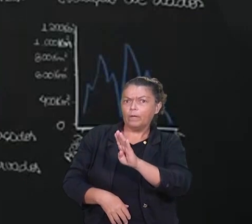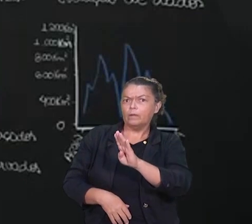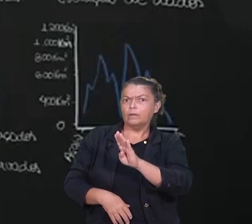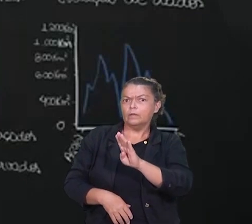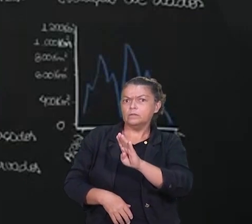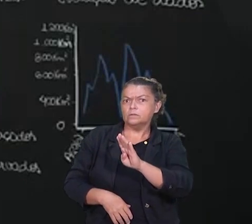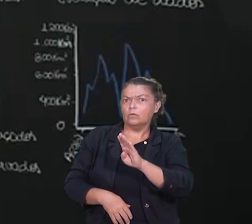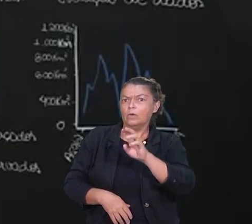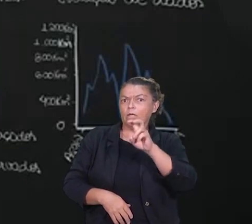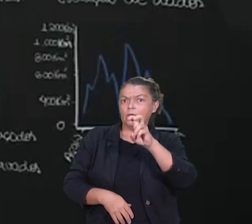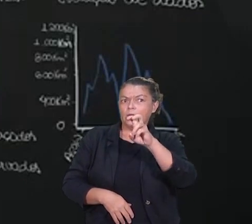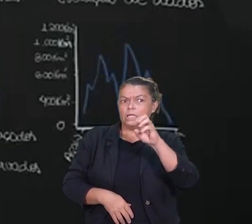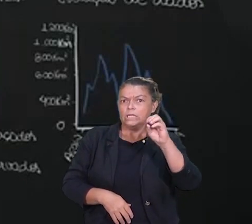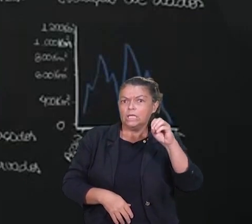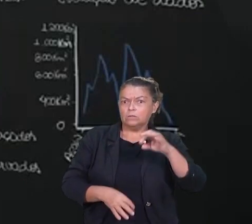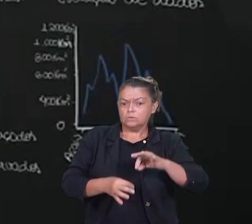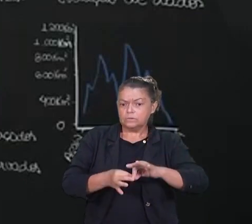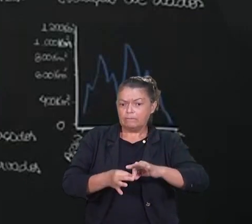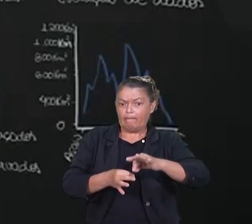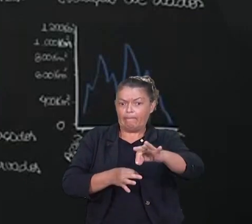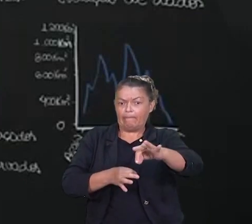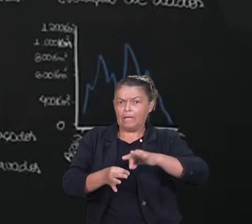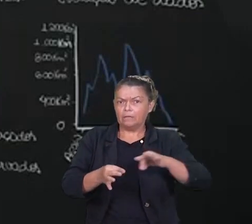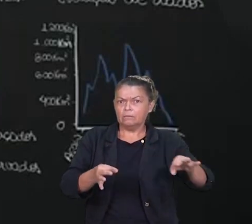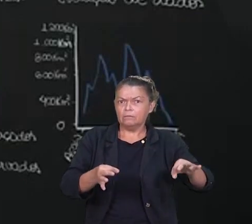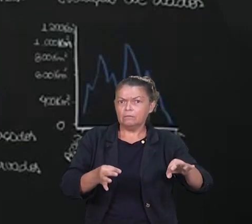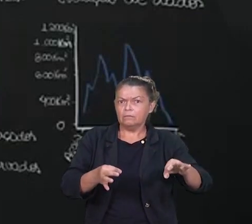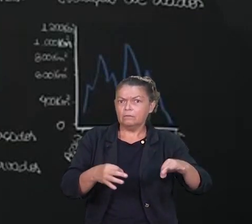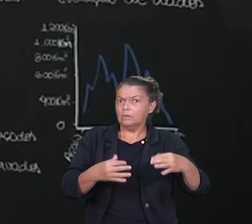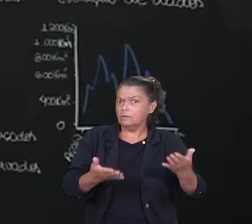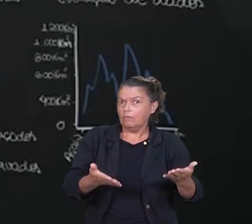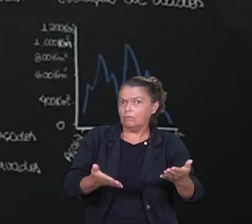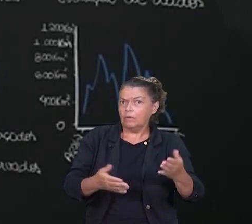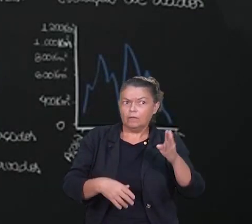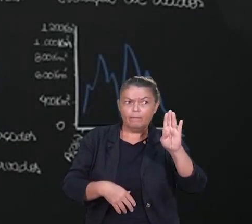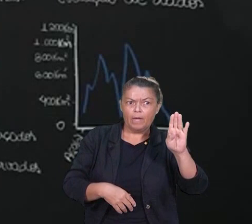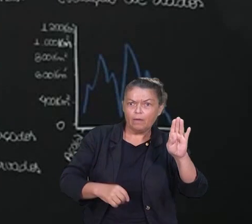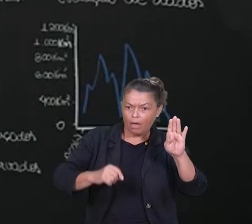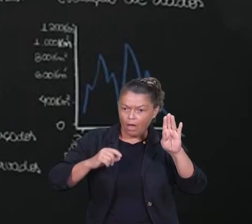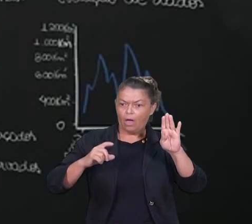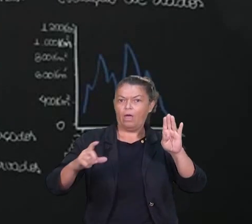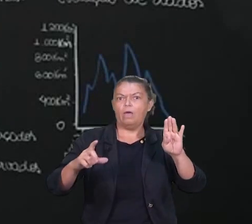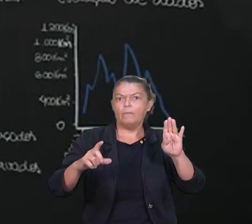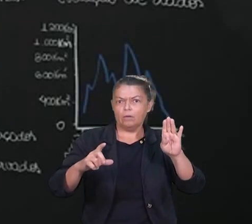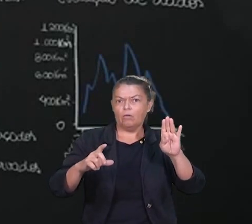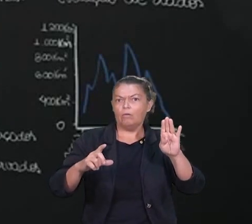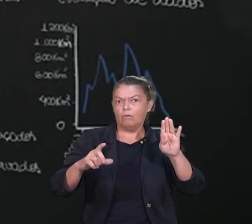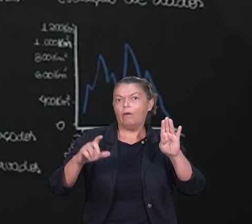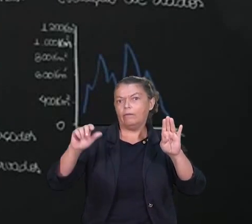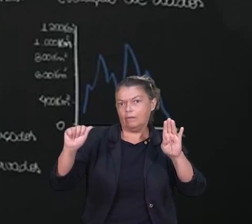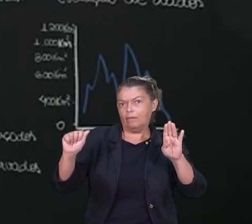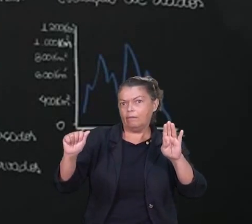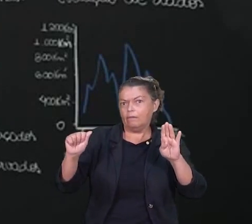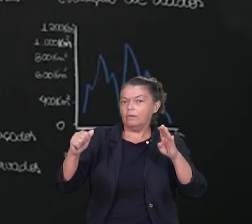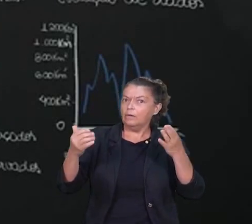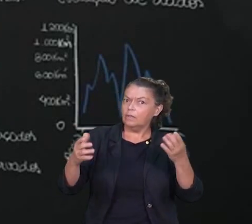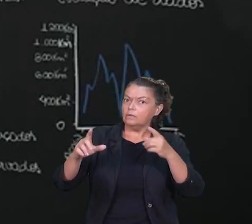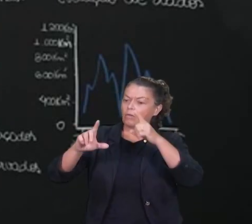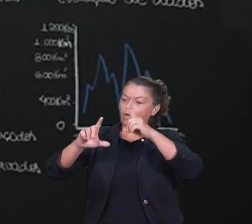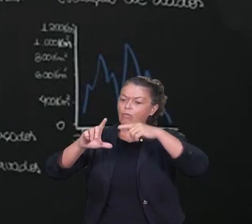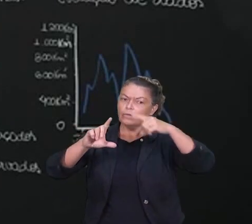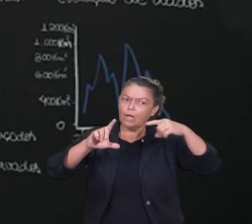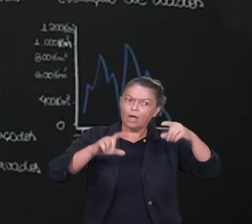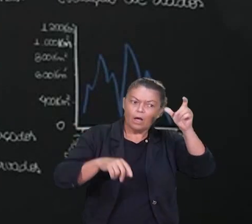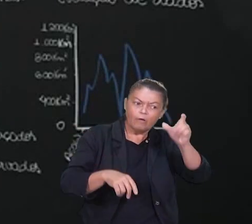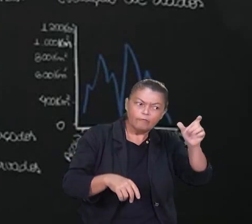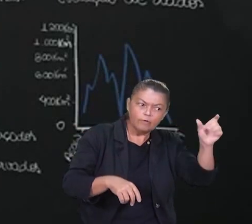que conclusão a gente vai chegar com isso? De que B é maior do que A. Tá entendendo? Tá aqui, ó. O gráfico de barra serve para isso, ó.